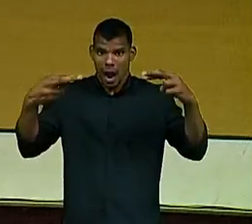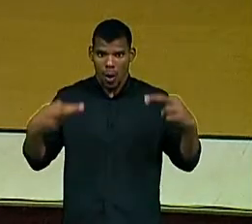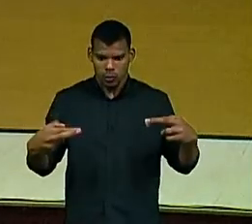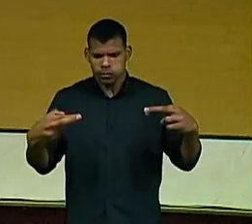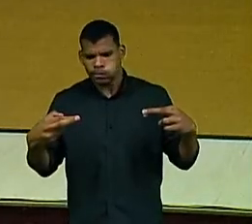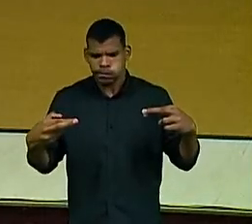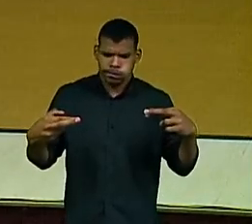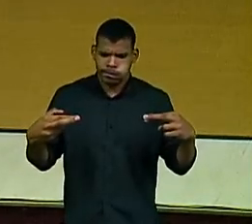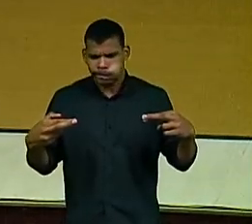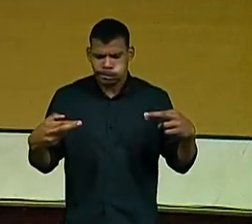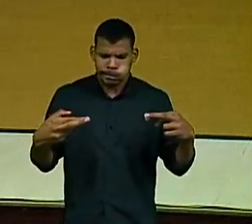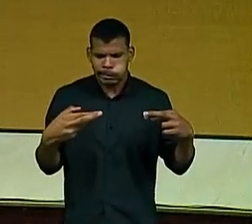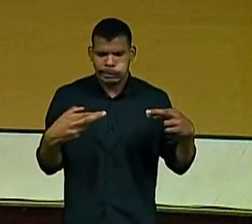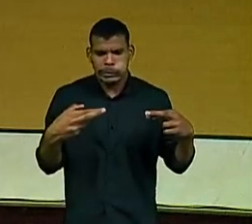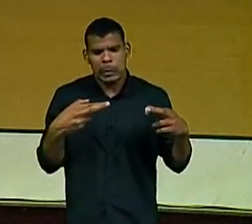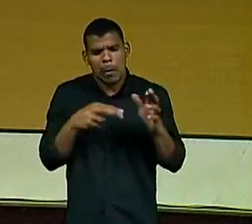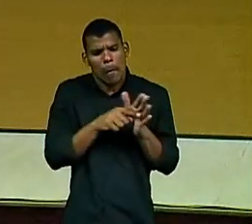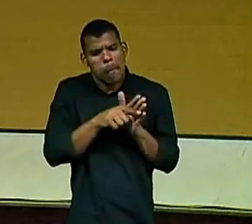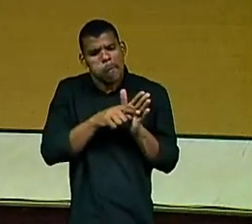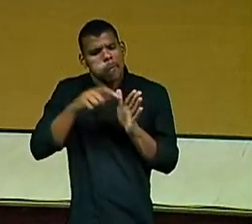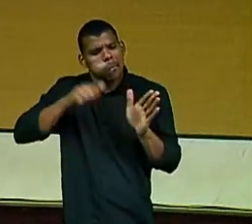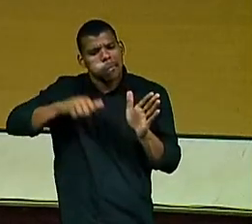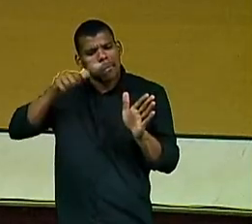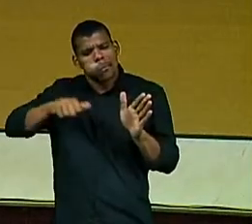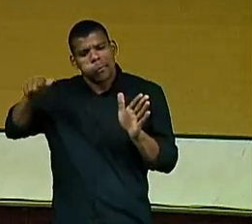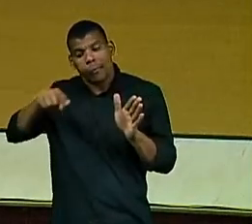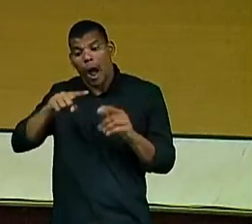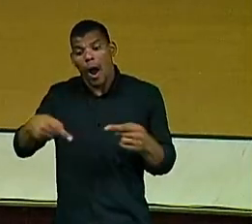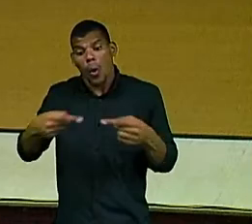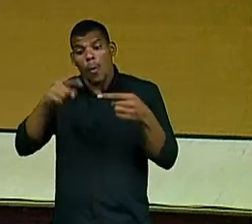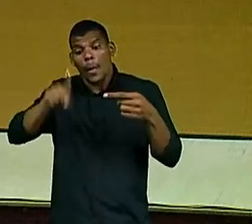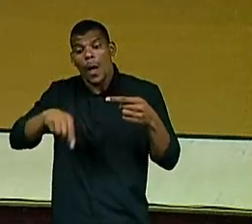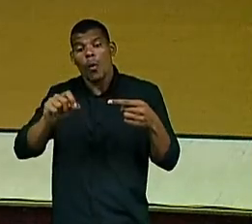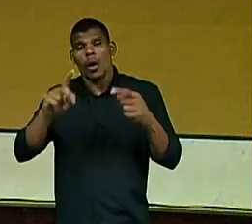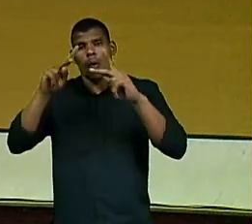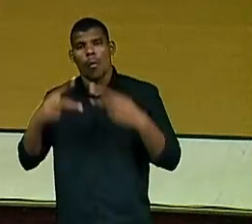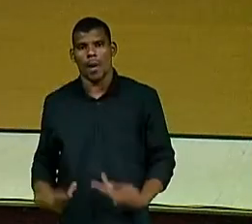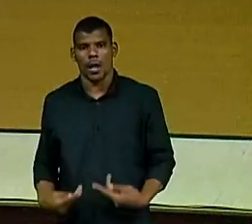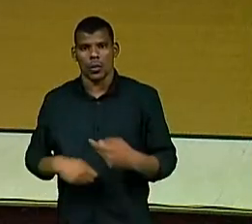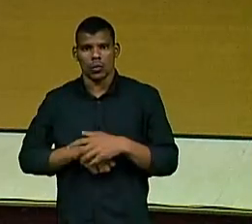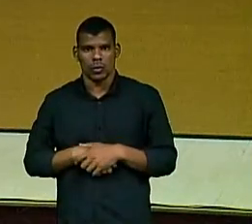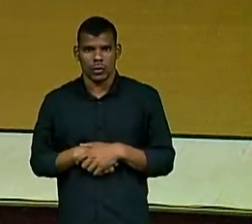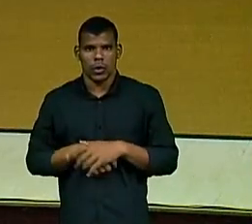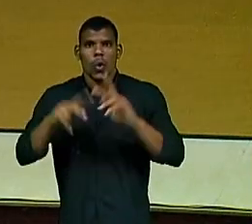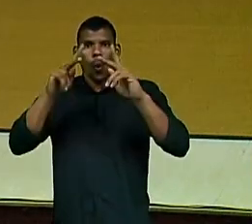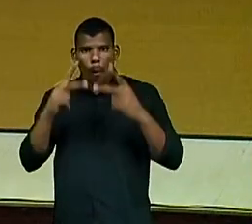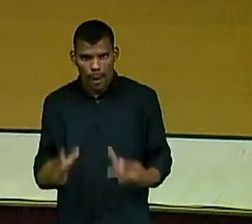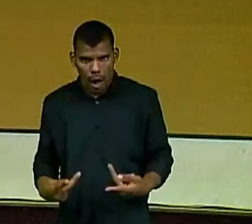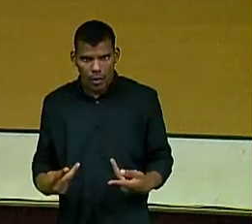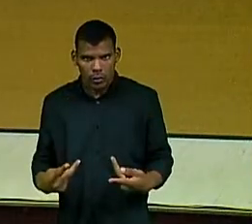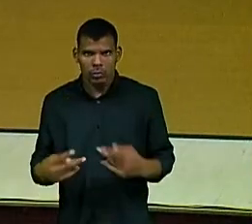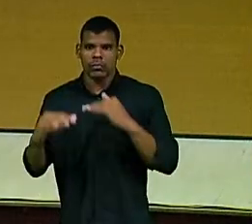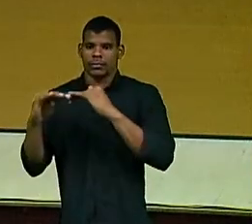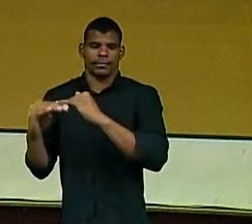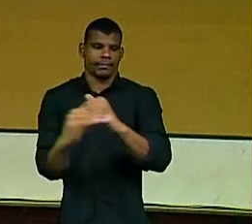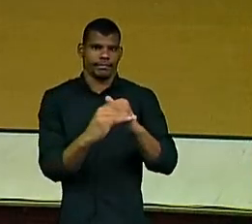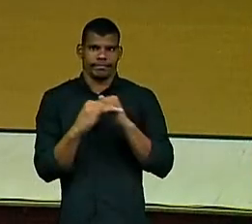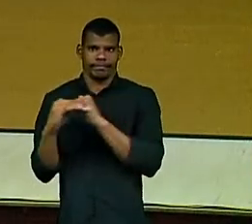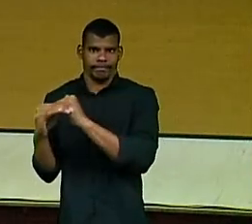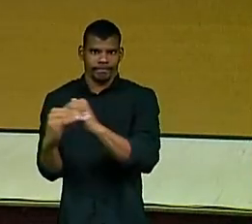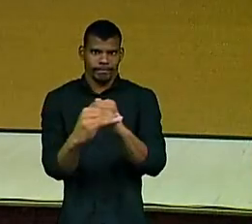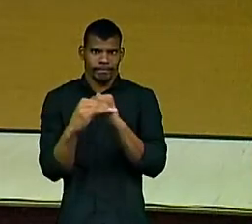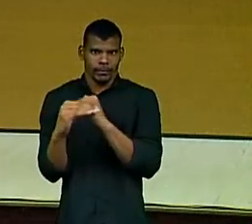vou repetir já enotipo é o são os genes que tu tem código genético